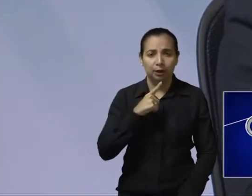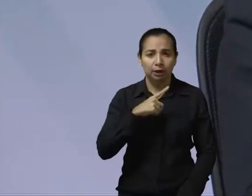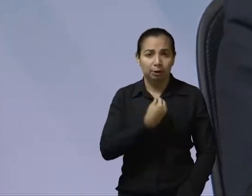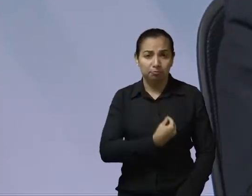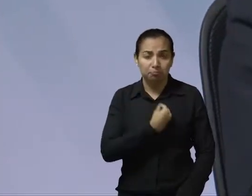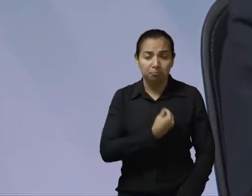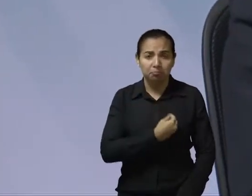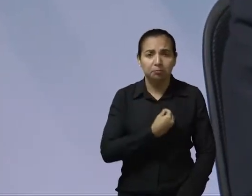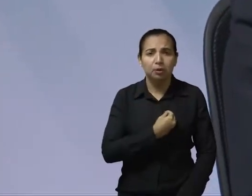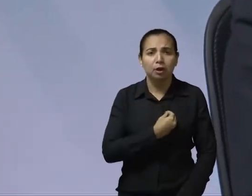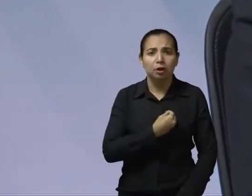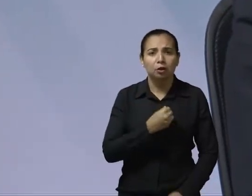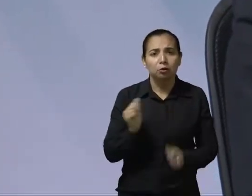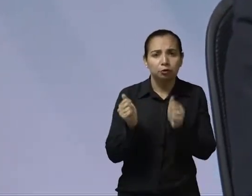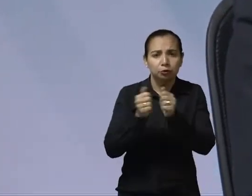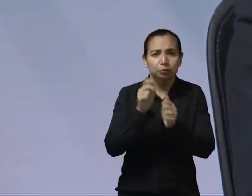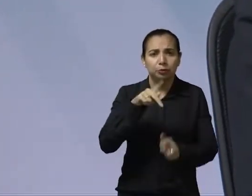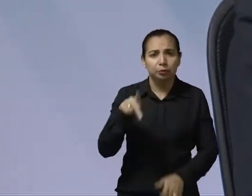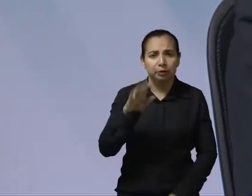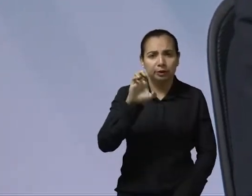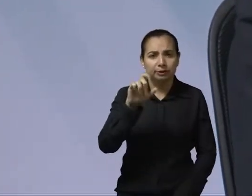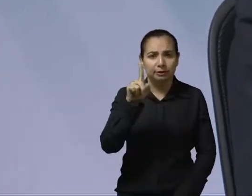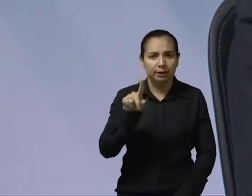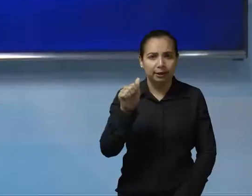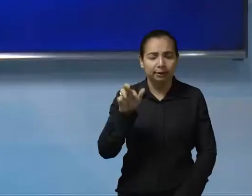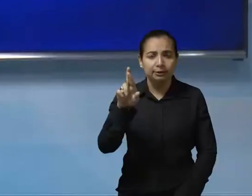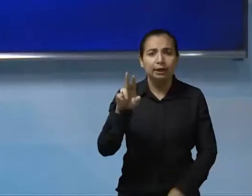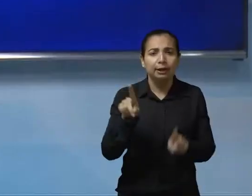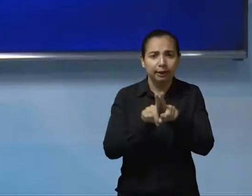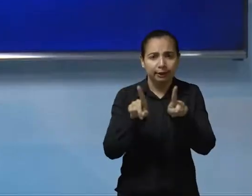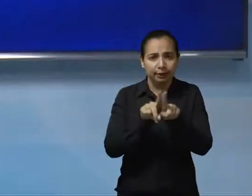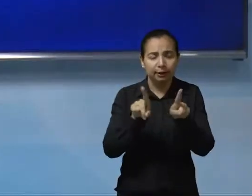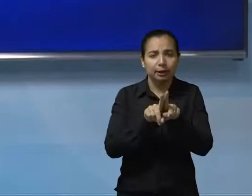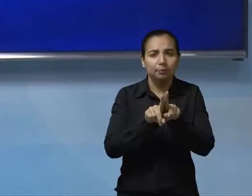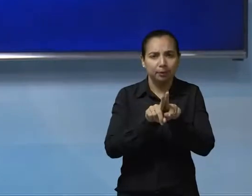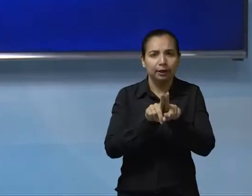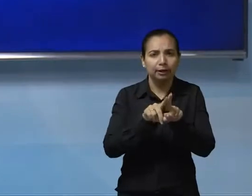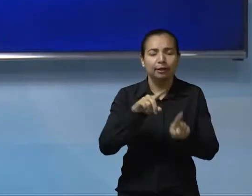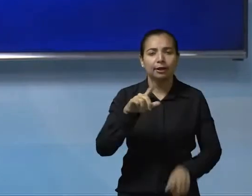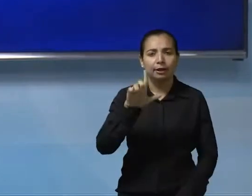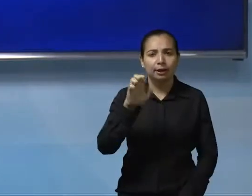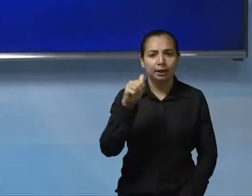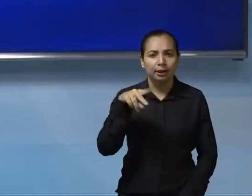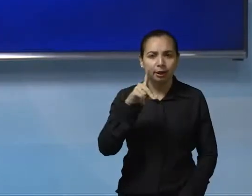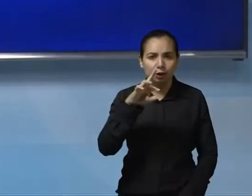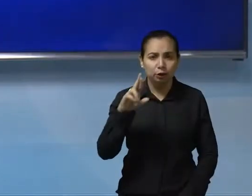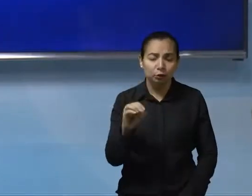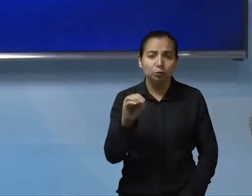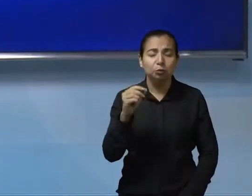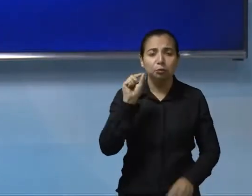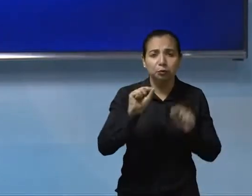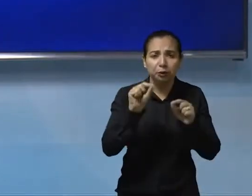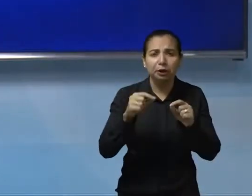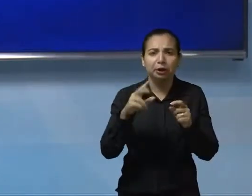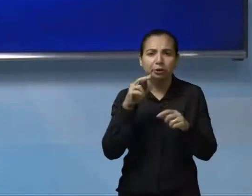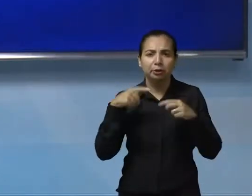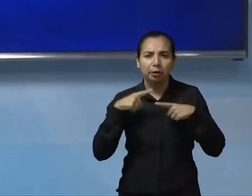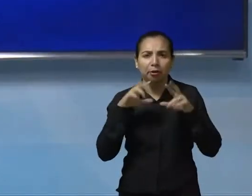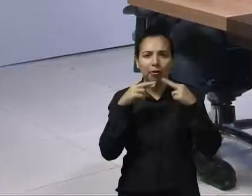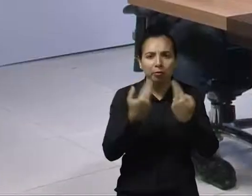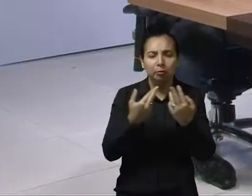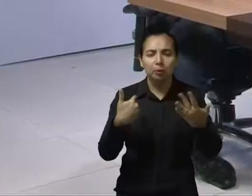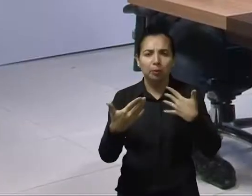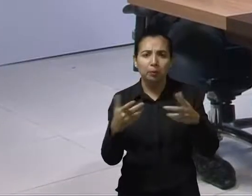esta semana, ao lado do professor César Barreira e também do doutor Leandro Vasques, em vários debates e discussões